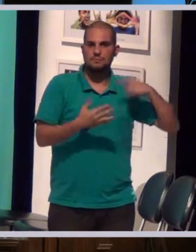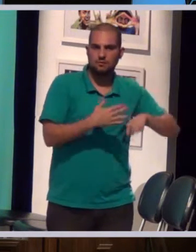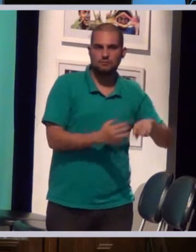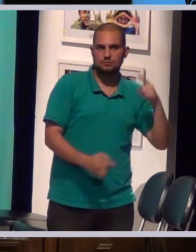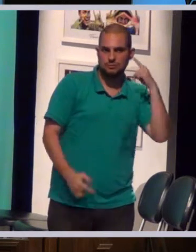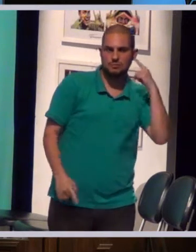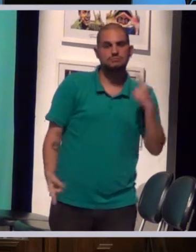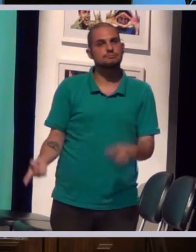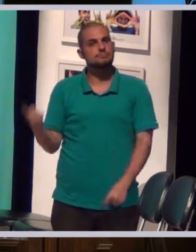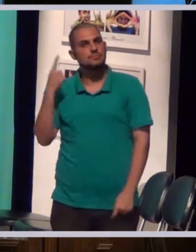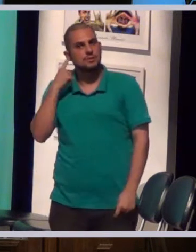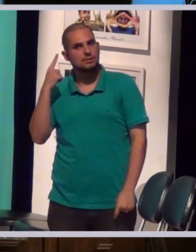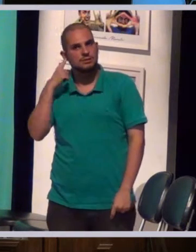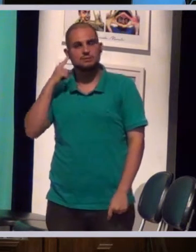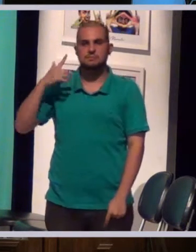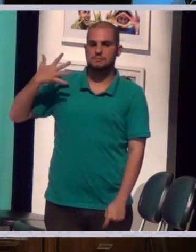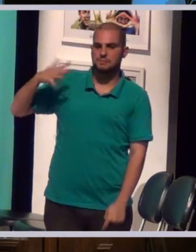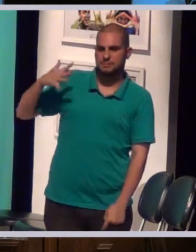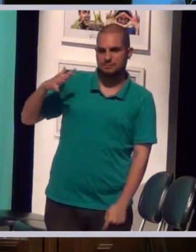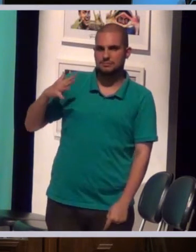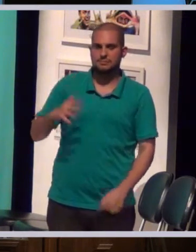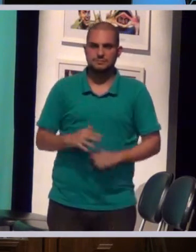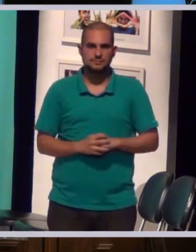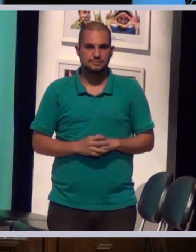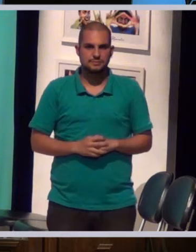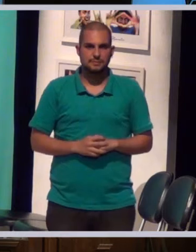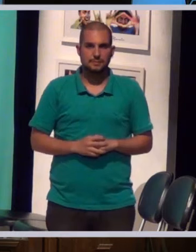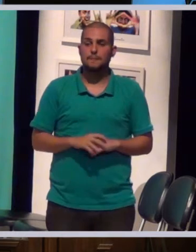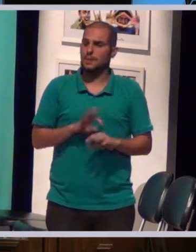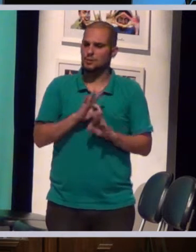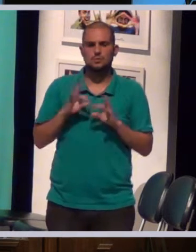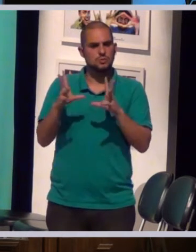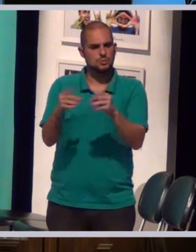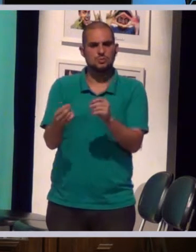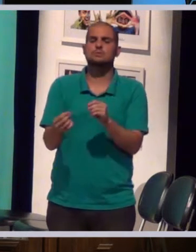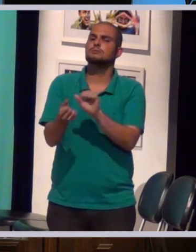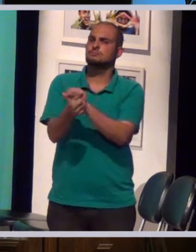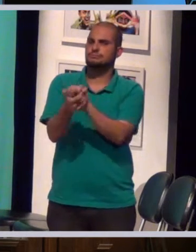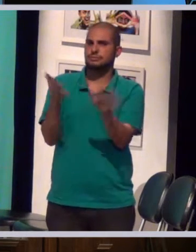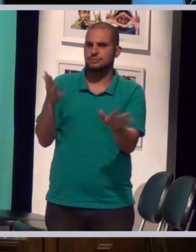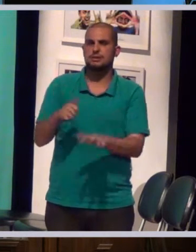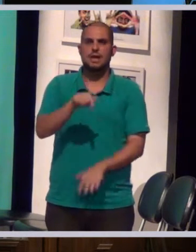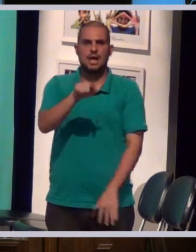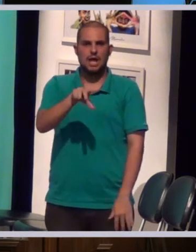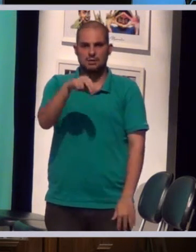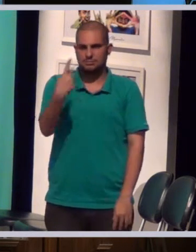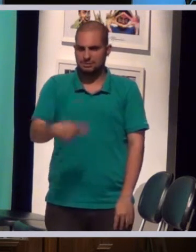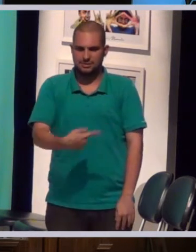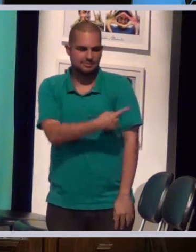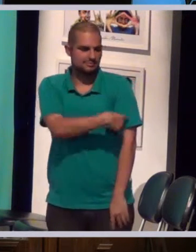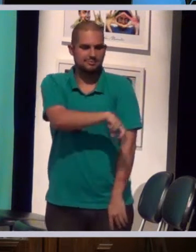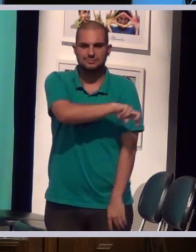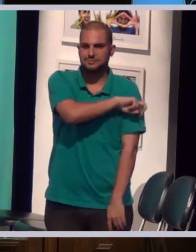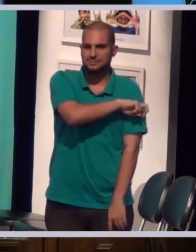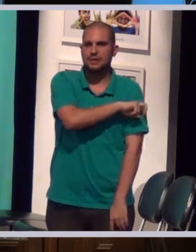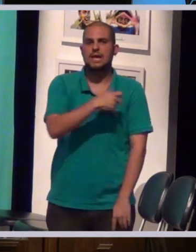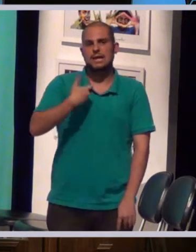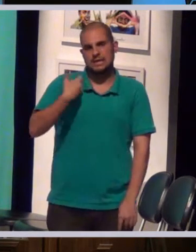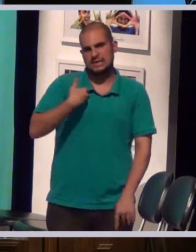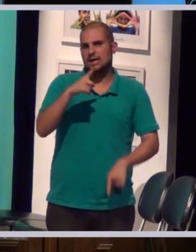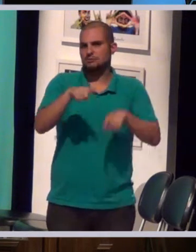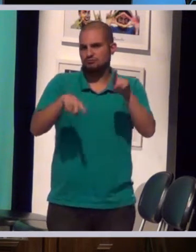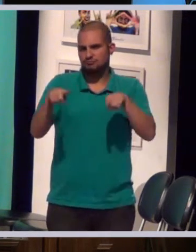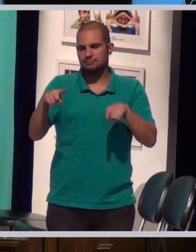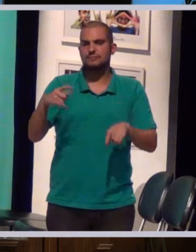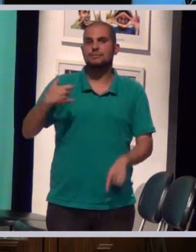orelha e moderada em outra. Todos usuários de Libras, alunos do CAP-INES, do 1º ao 5º ano, e as idades variaram entre